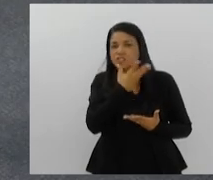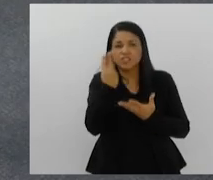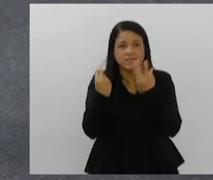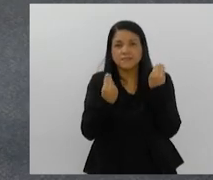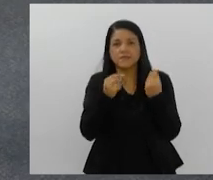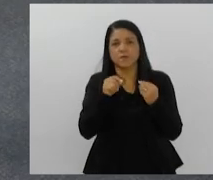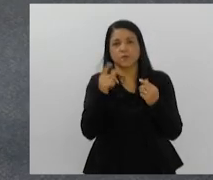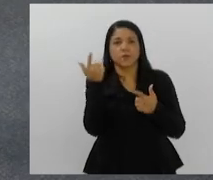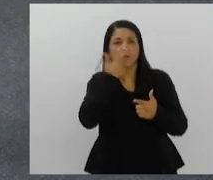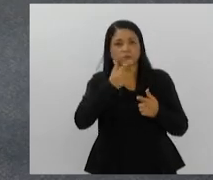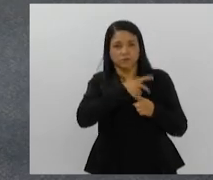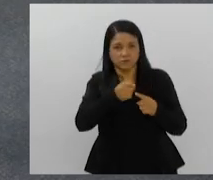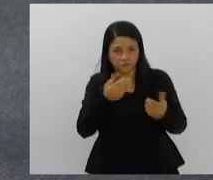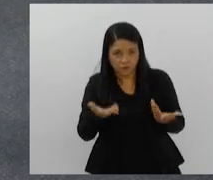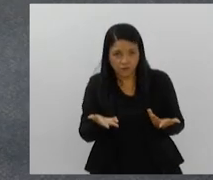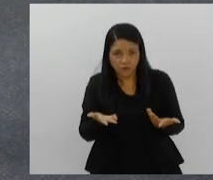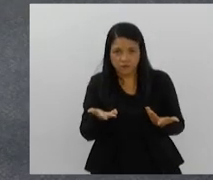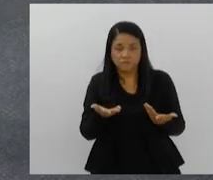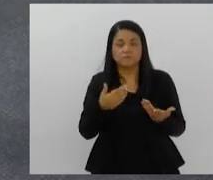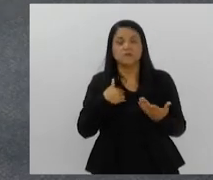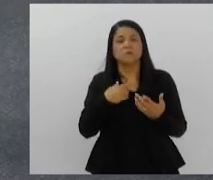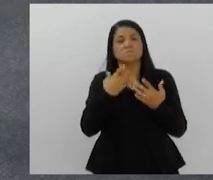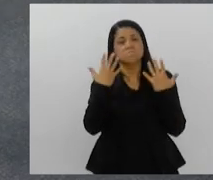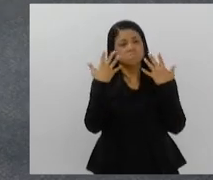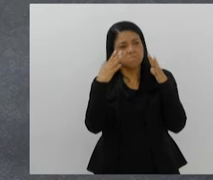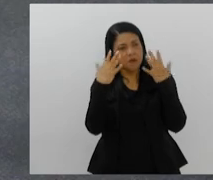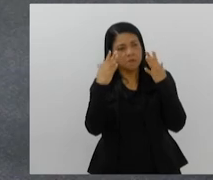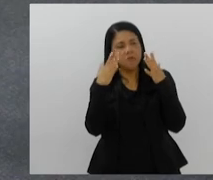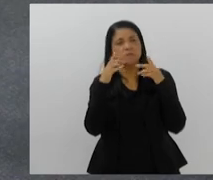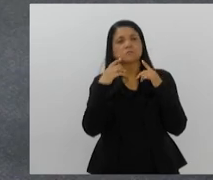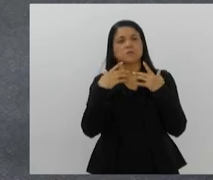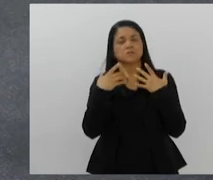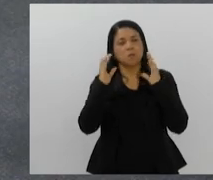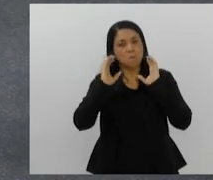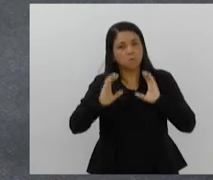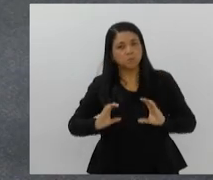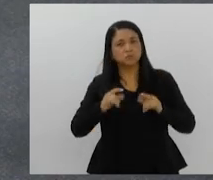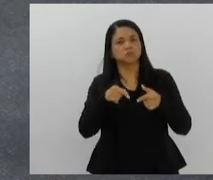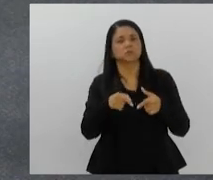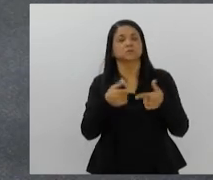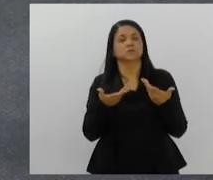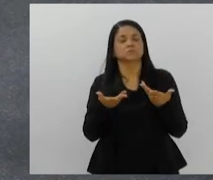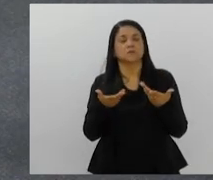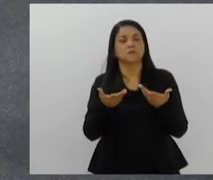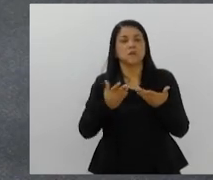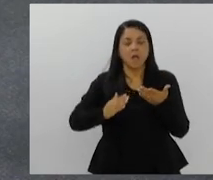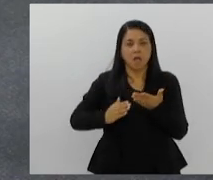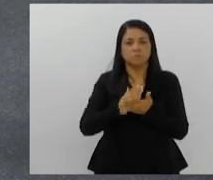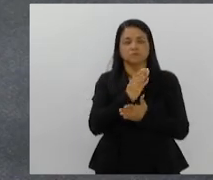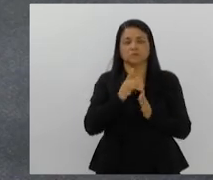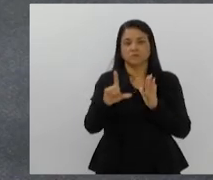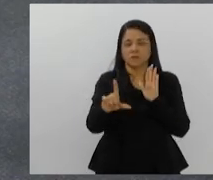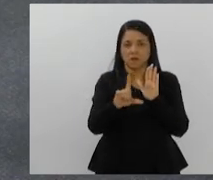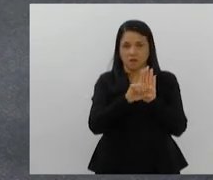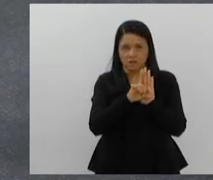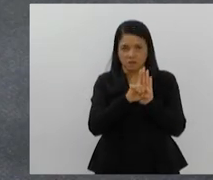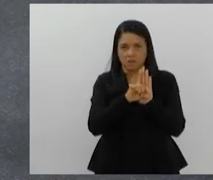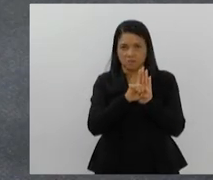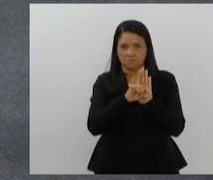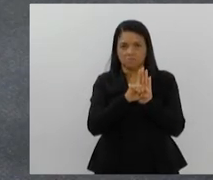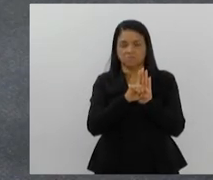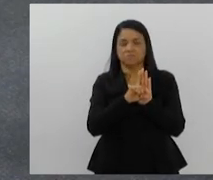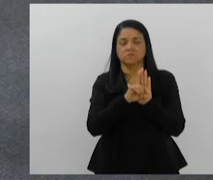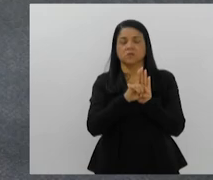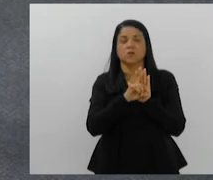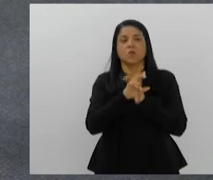como recuaram nas outras duas. Parabéns por sua postura e pela aprovação da lei que leva